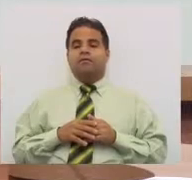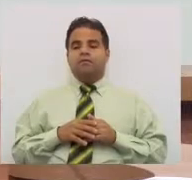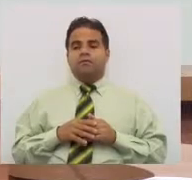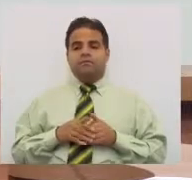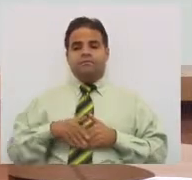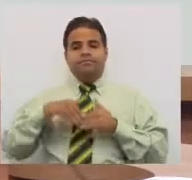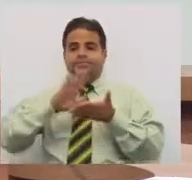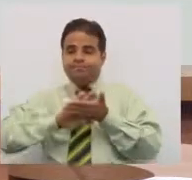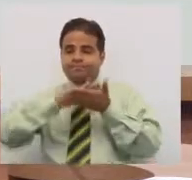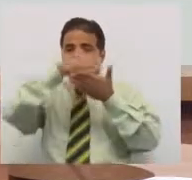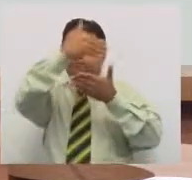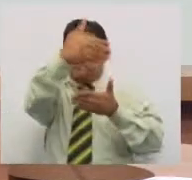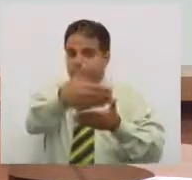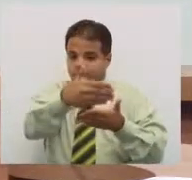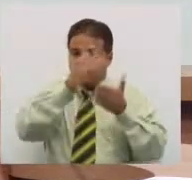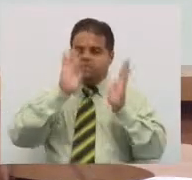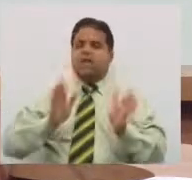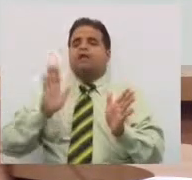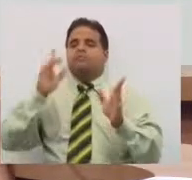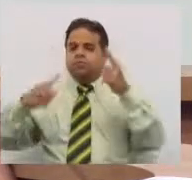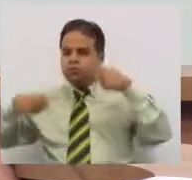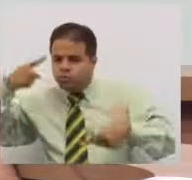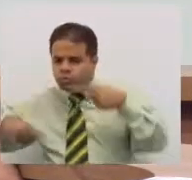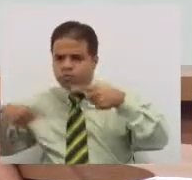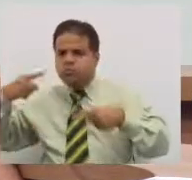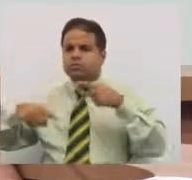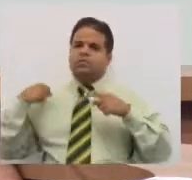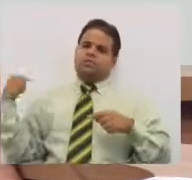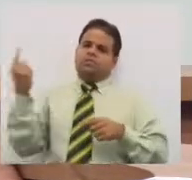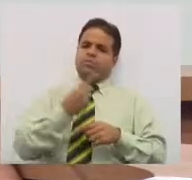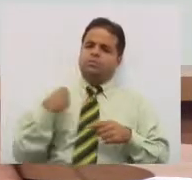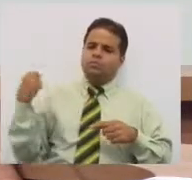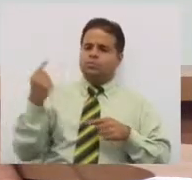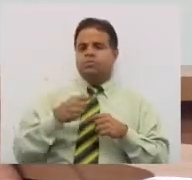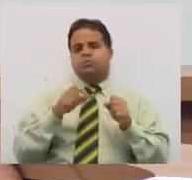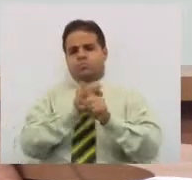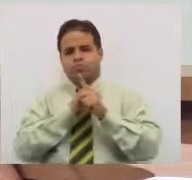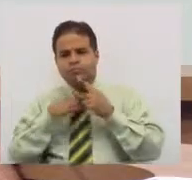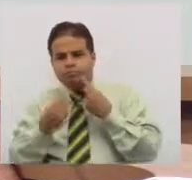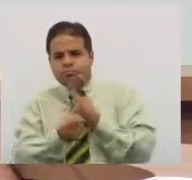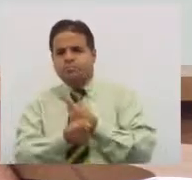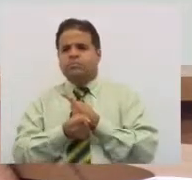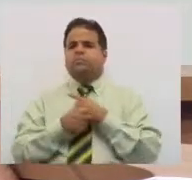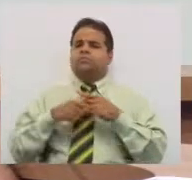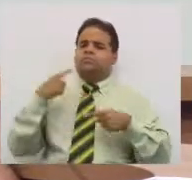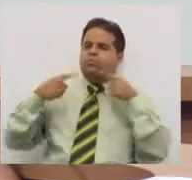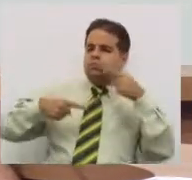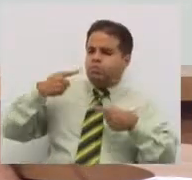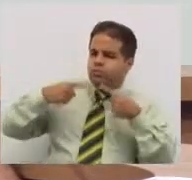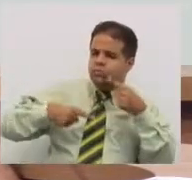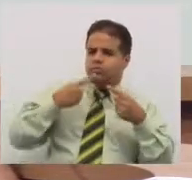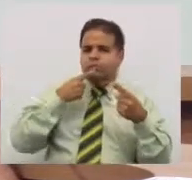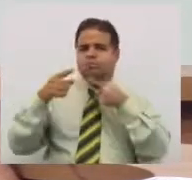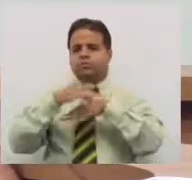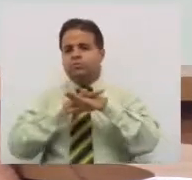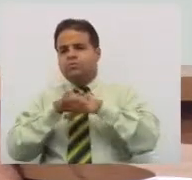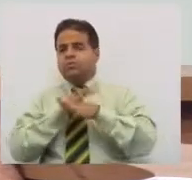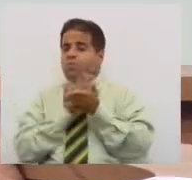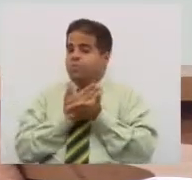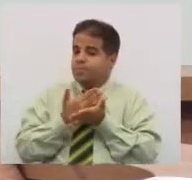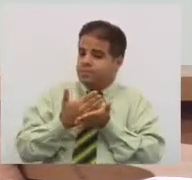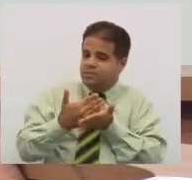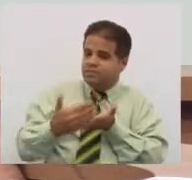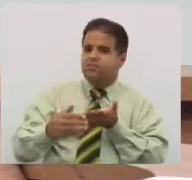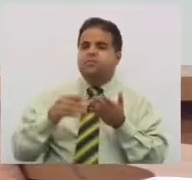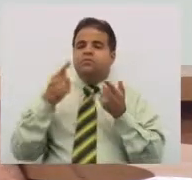um calendário para isso, com as discussões com as entidades, com os movimentos sociais, uma discussão própria, começando com a